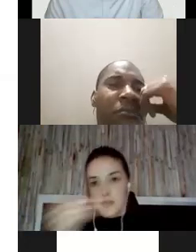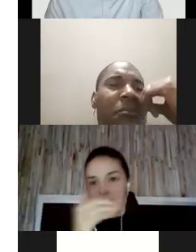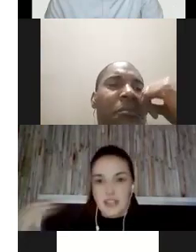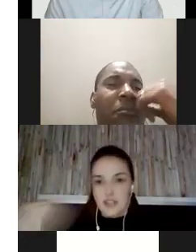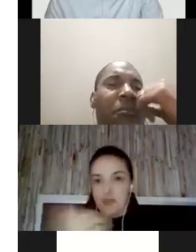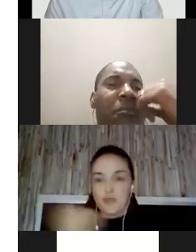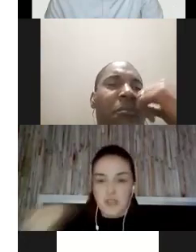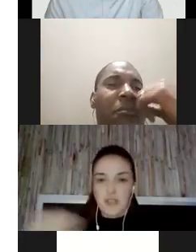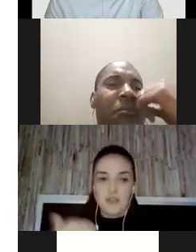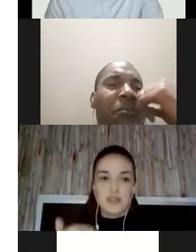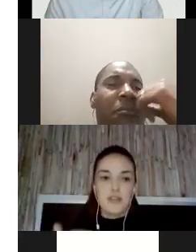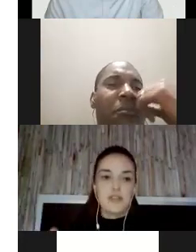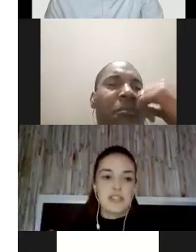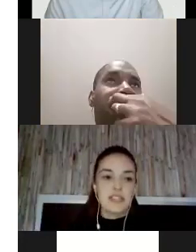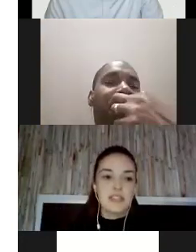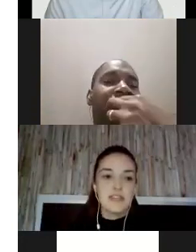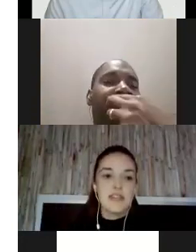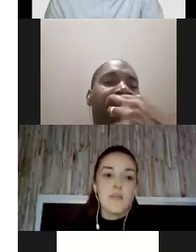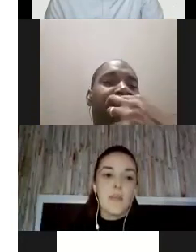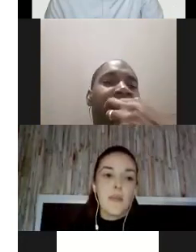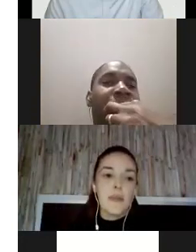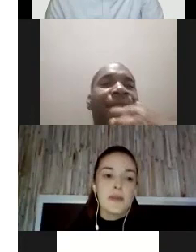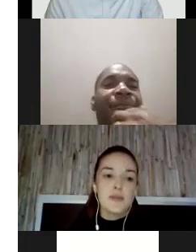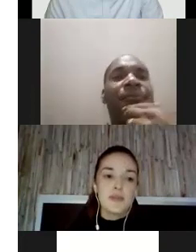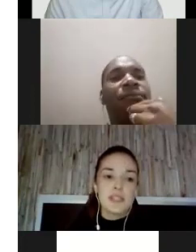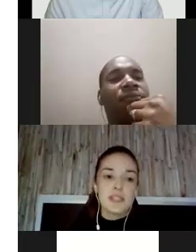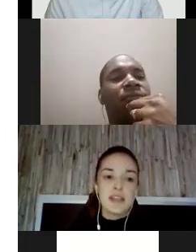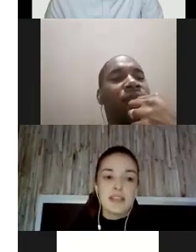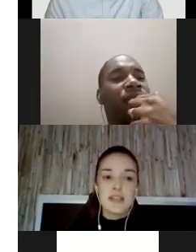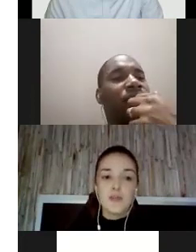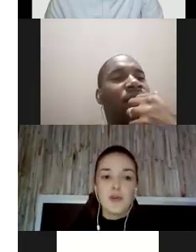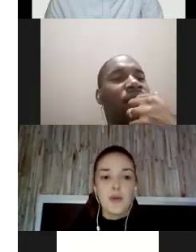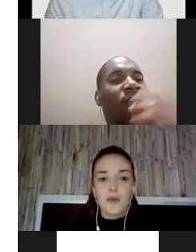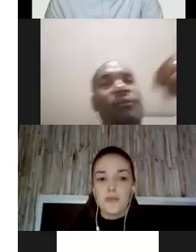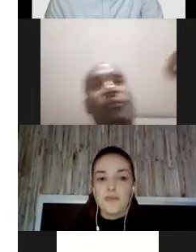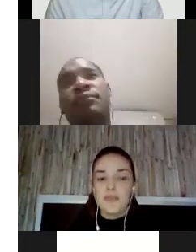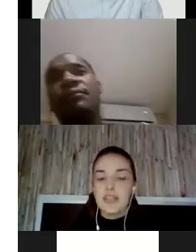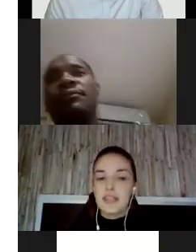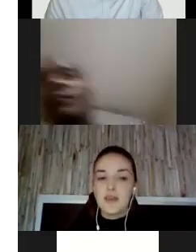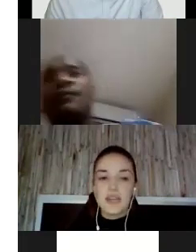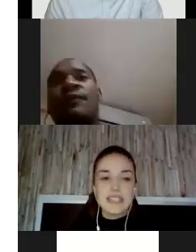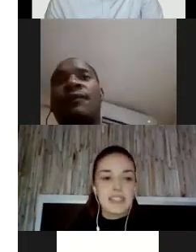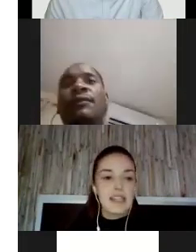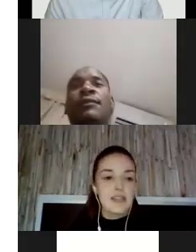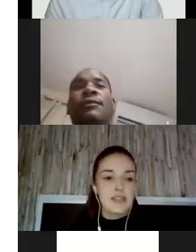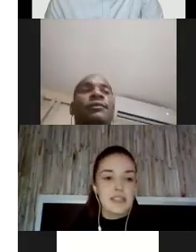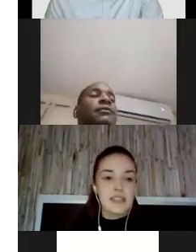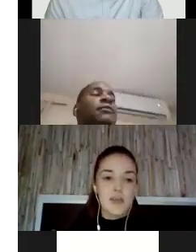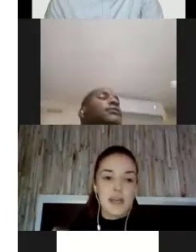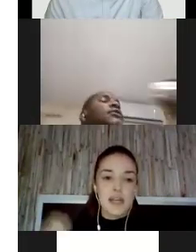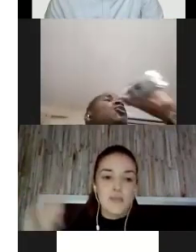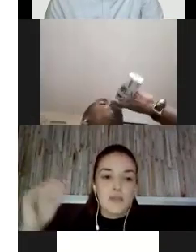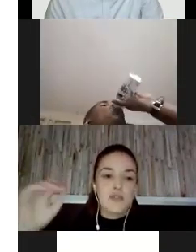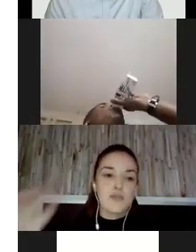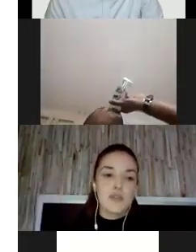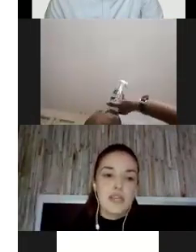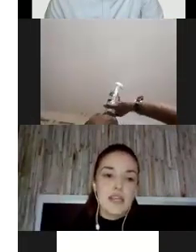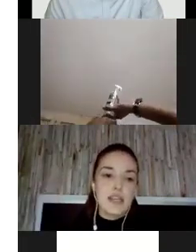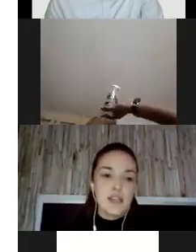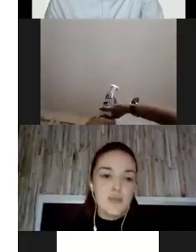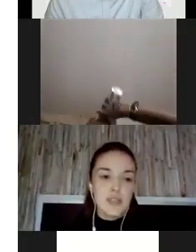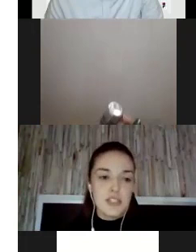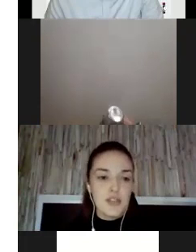nível do mar, né, que é junto à tectônica com a eustasia, durante a regressão normal. Então, esse trato de sistema, ele